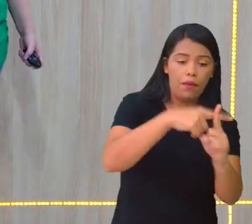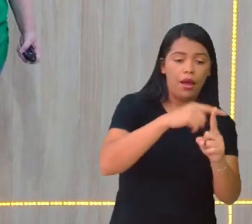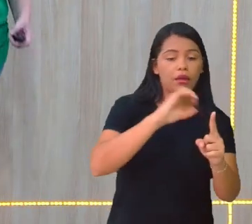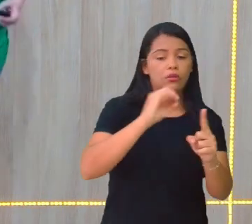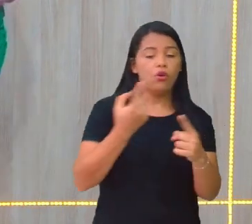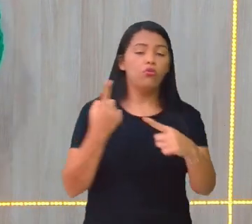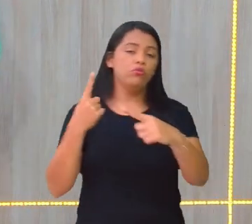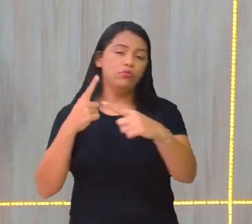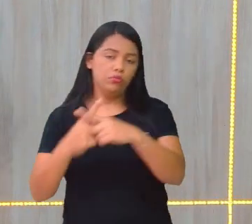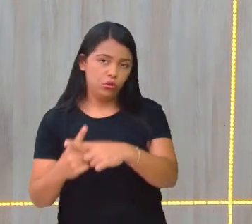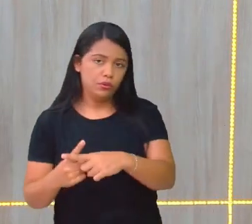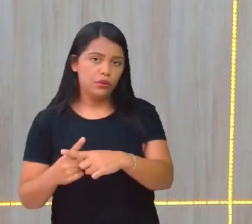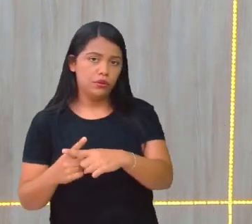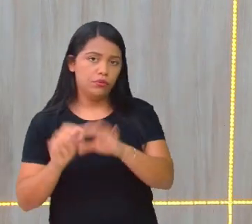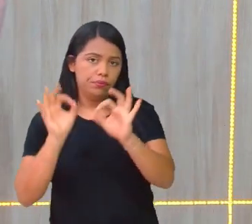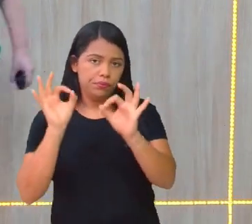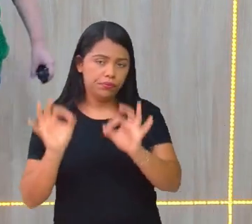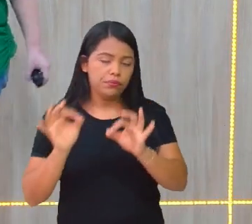e na multiplicação.